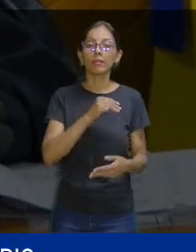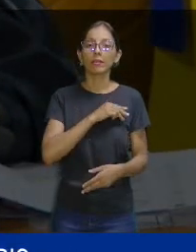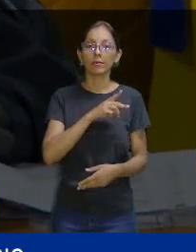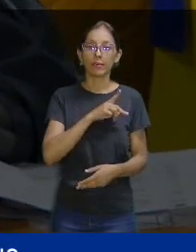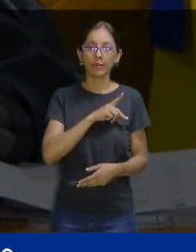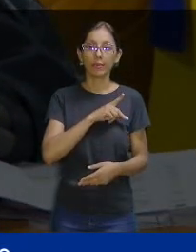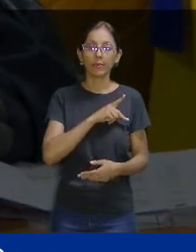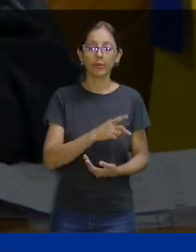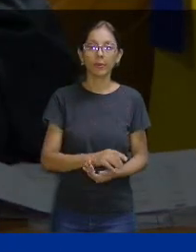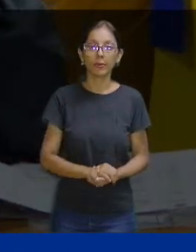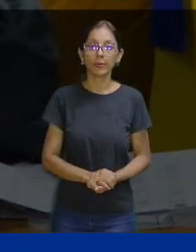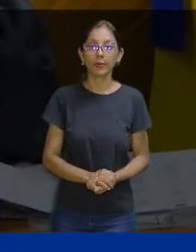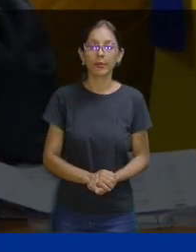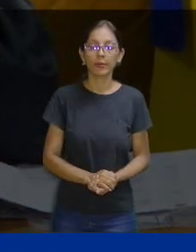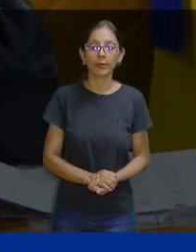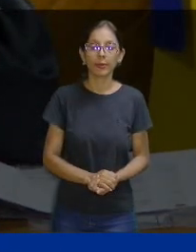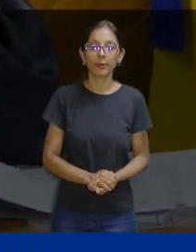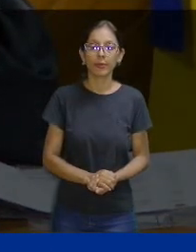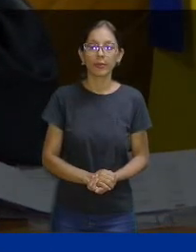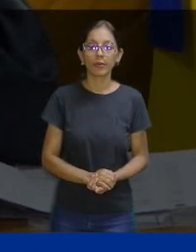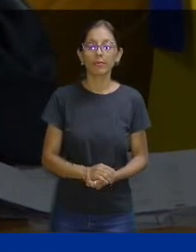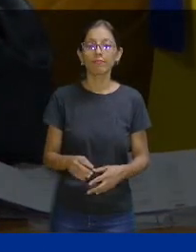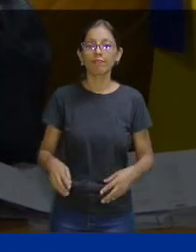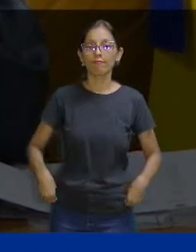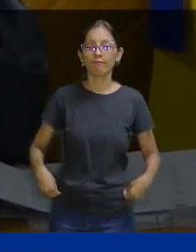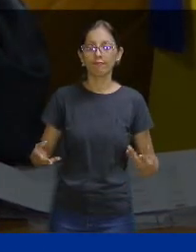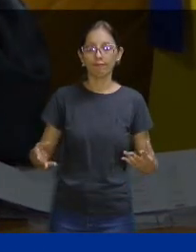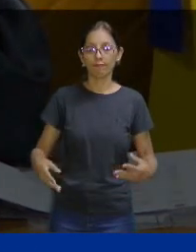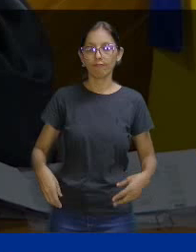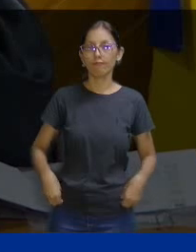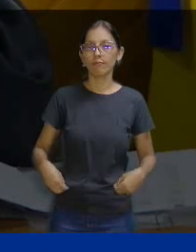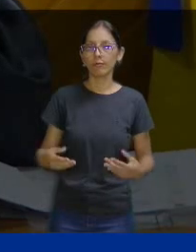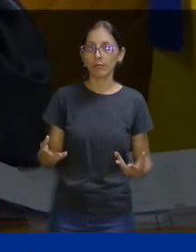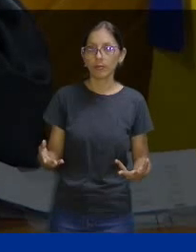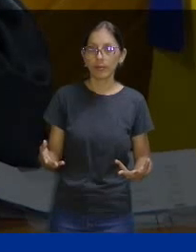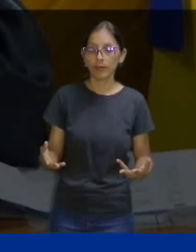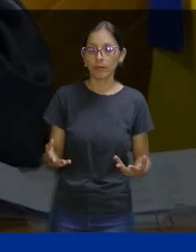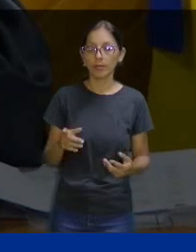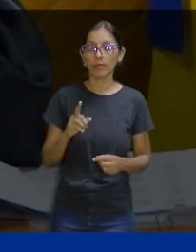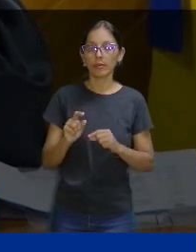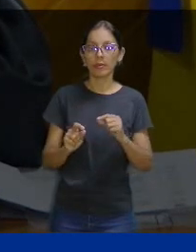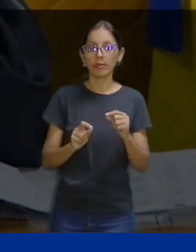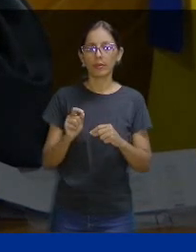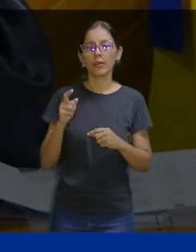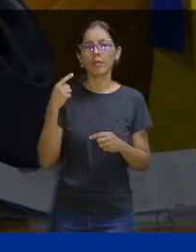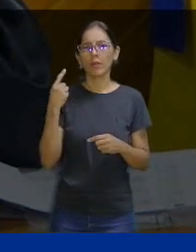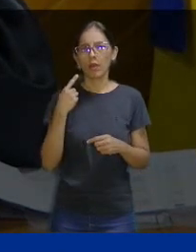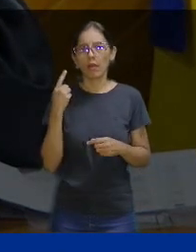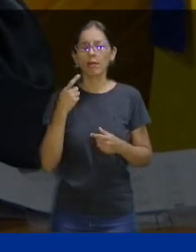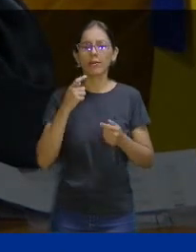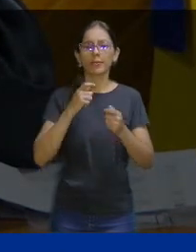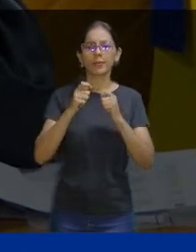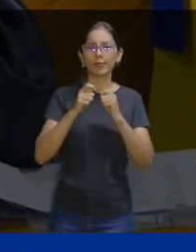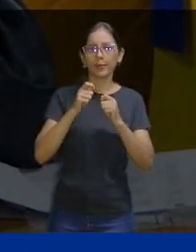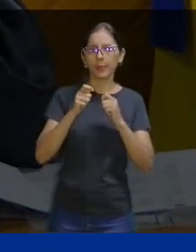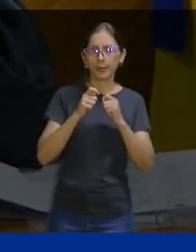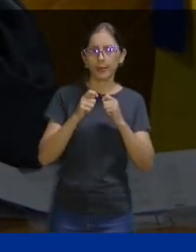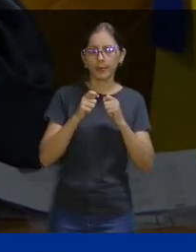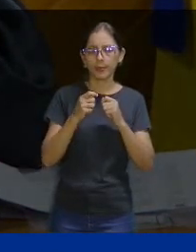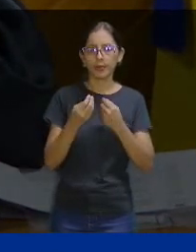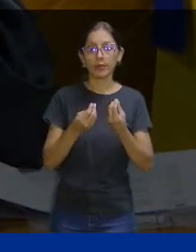Eleitoral. Com relação às despesas com serviços advocatícios e contábeis, quanto aos